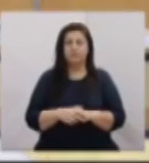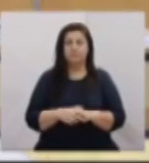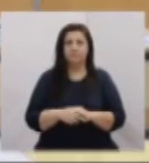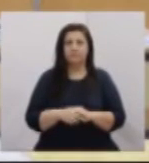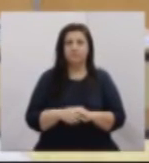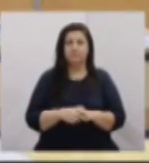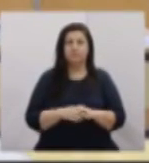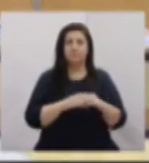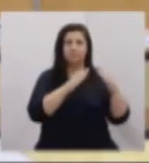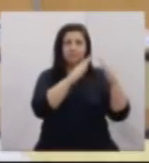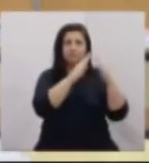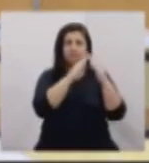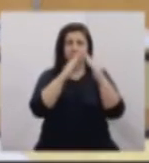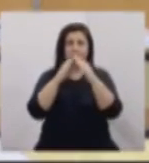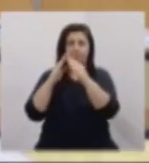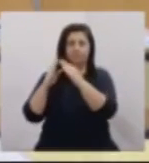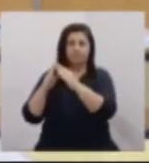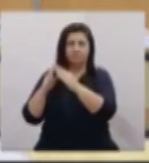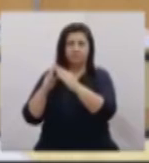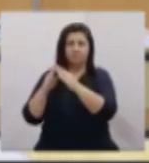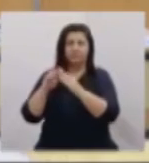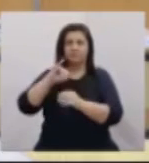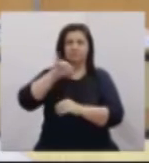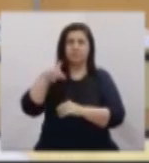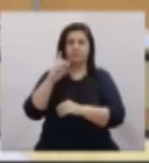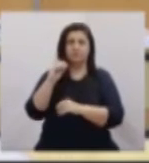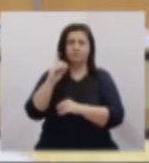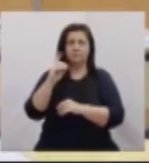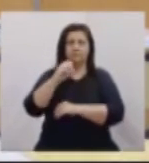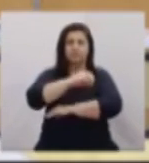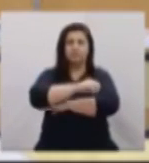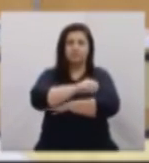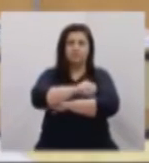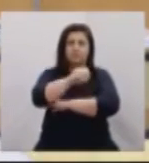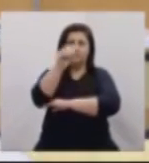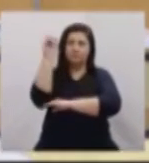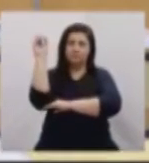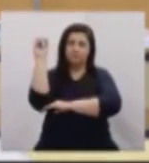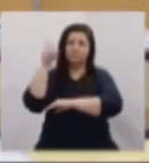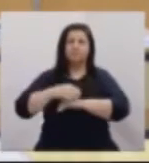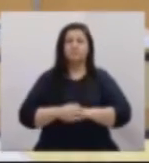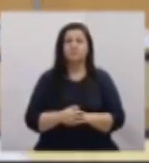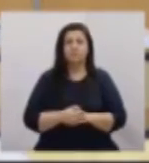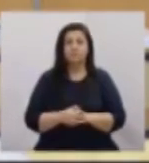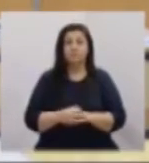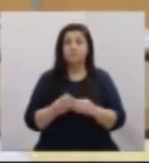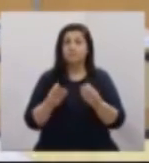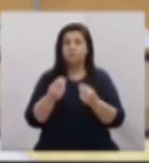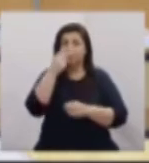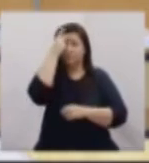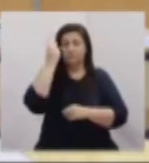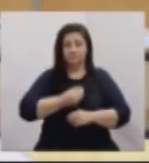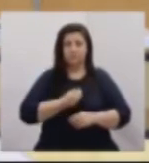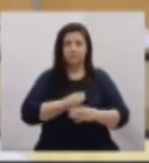Parque Juatinga, Jardim Sol Nascente, em Jacareí. Cumpre-nos destacar a reivindicação dos moradores quanto